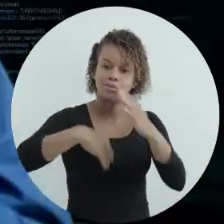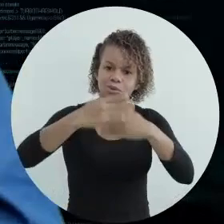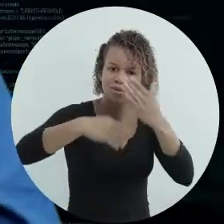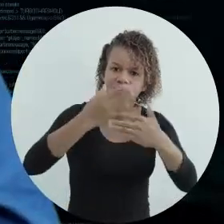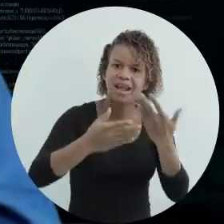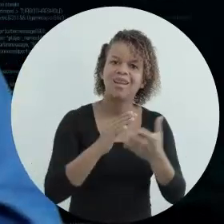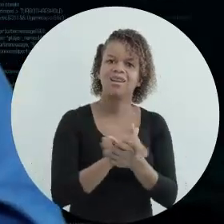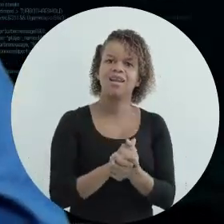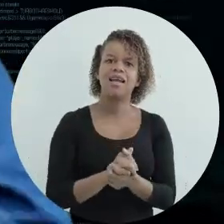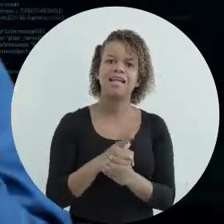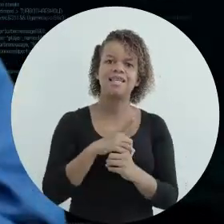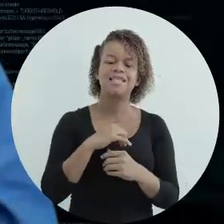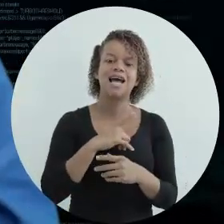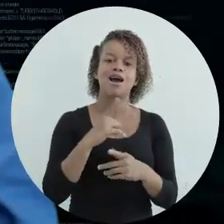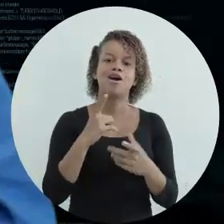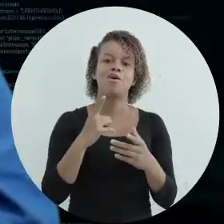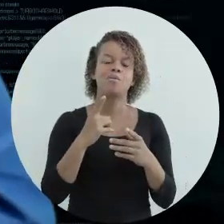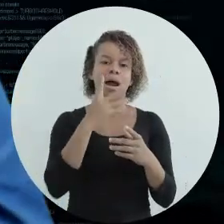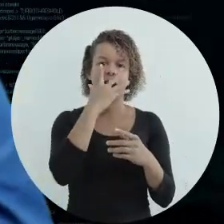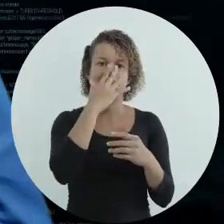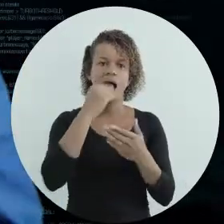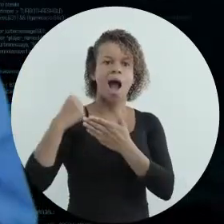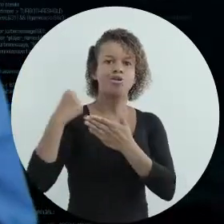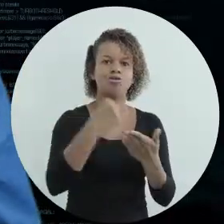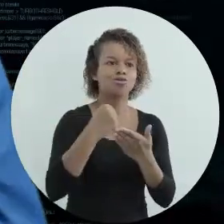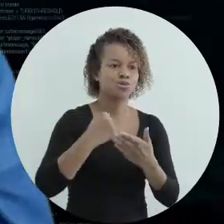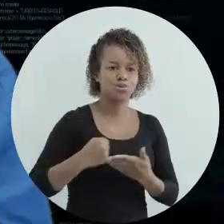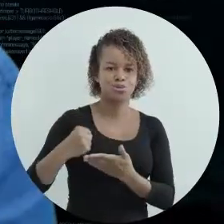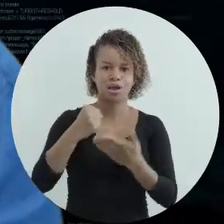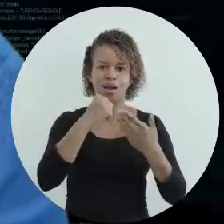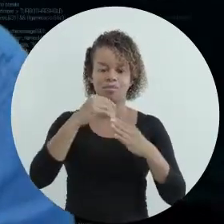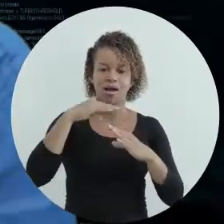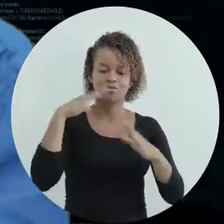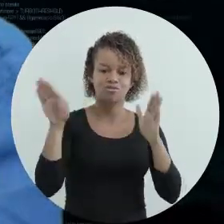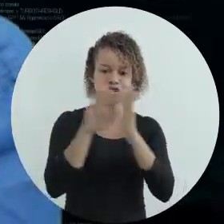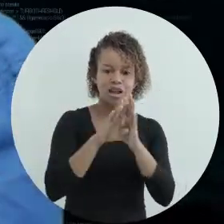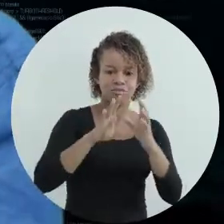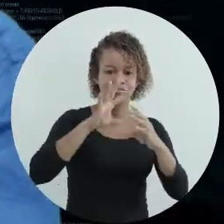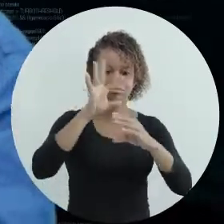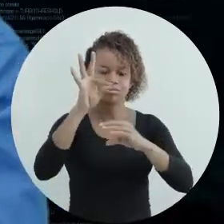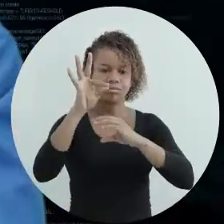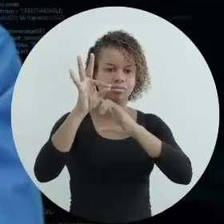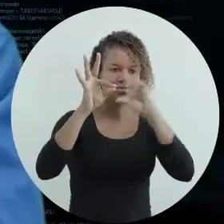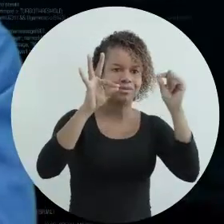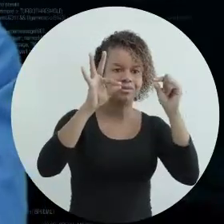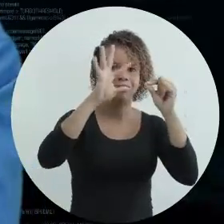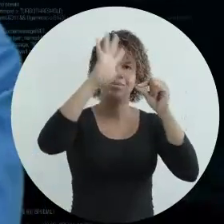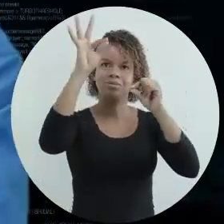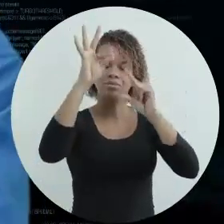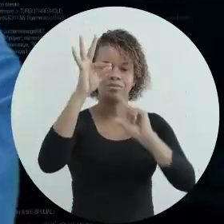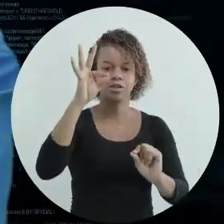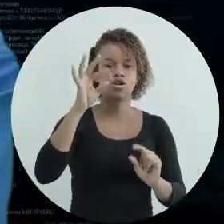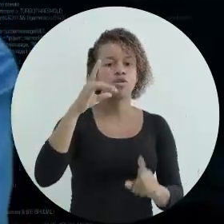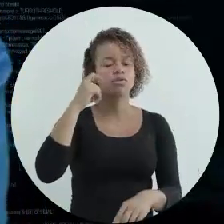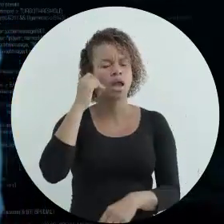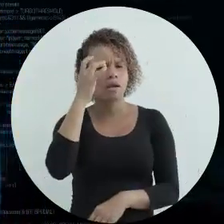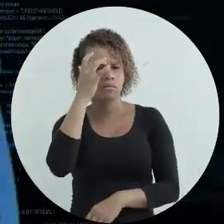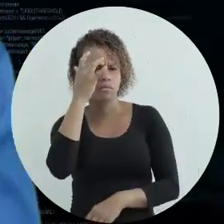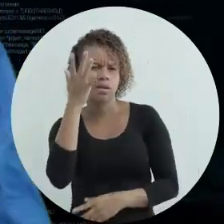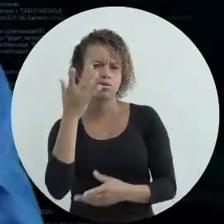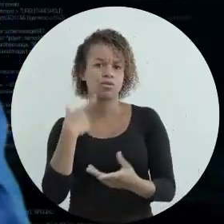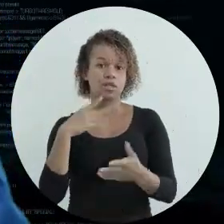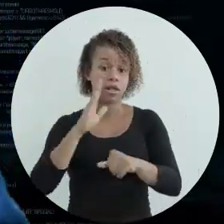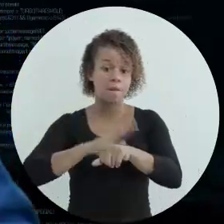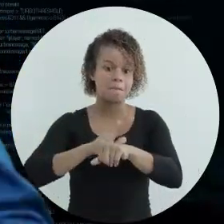dão atalhos. E esses atalhos, eles são ótimos quando você tem um prazo para entregar algo para o